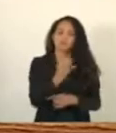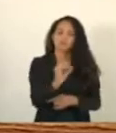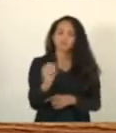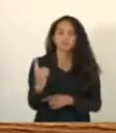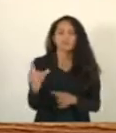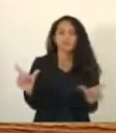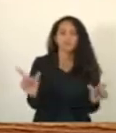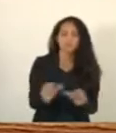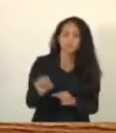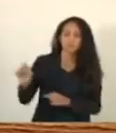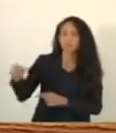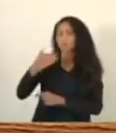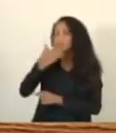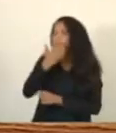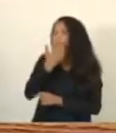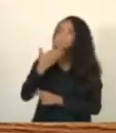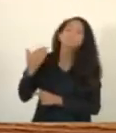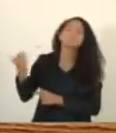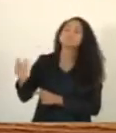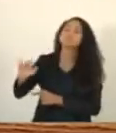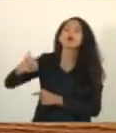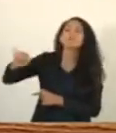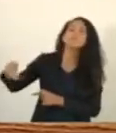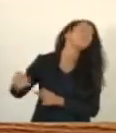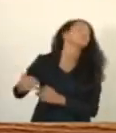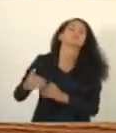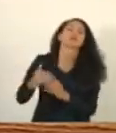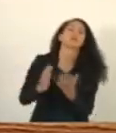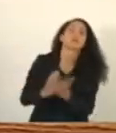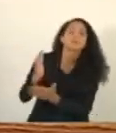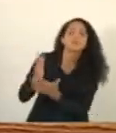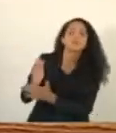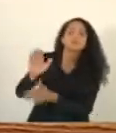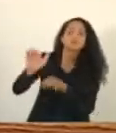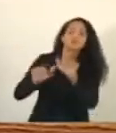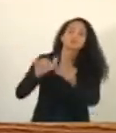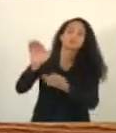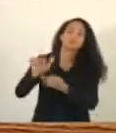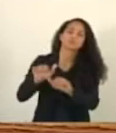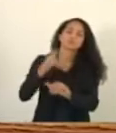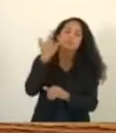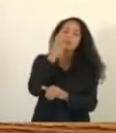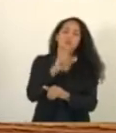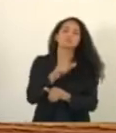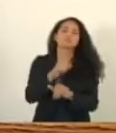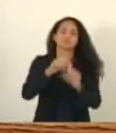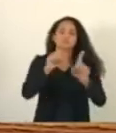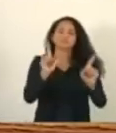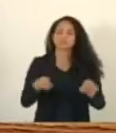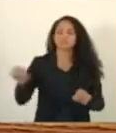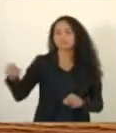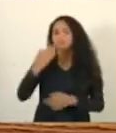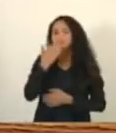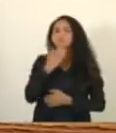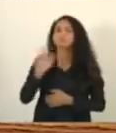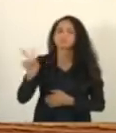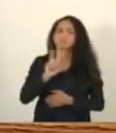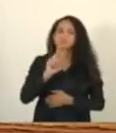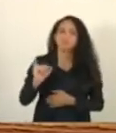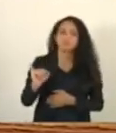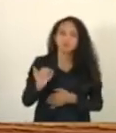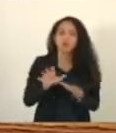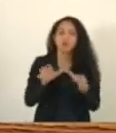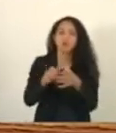governador para que aproveitasse outros aprovados daquele concurso e ele nos prometeu que chamaria uma